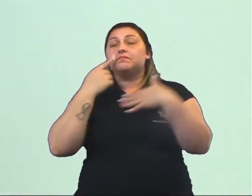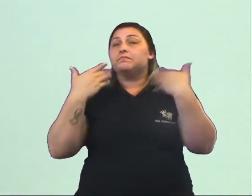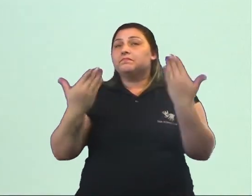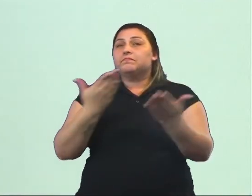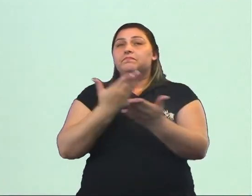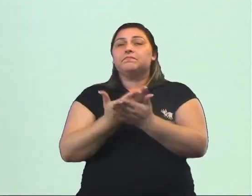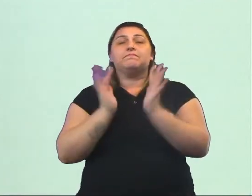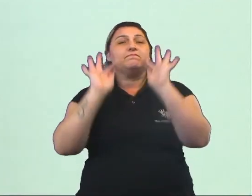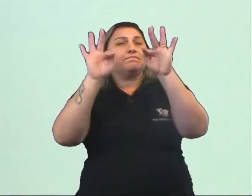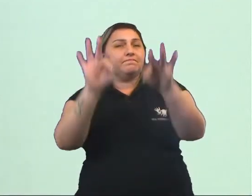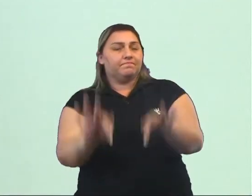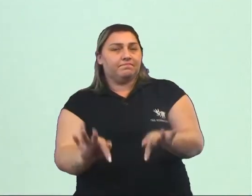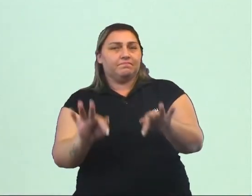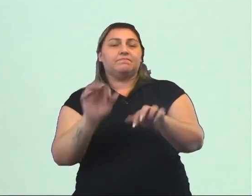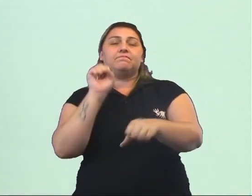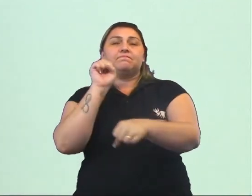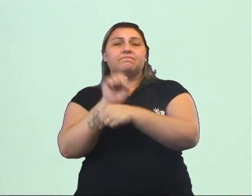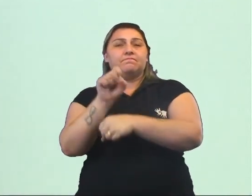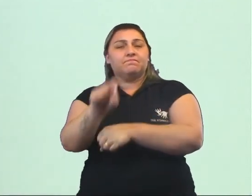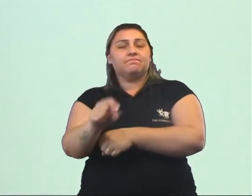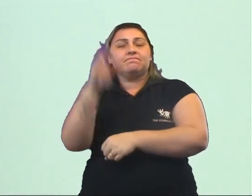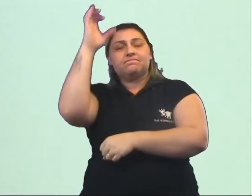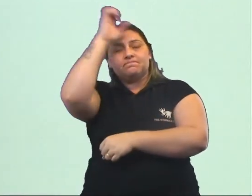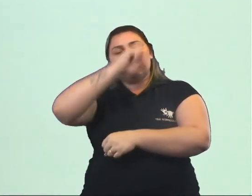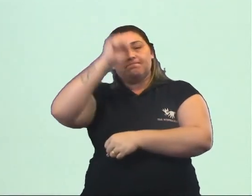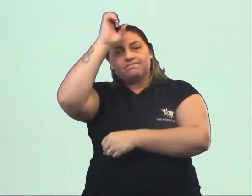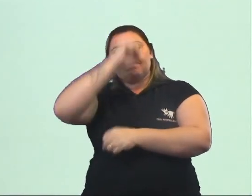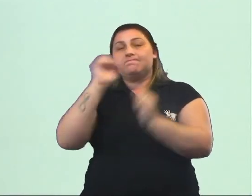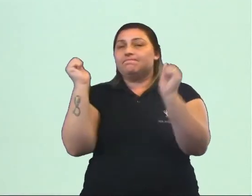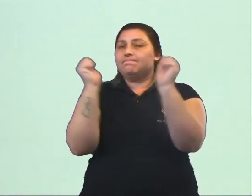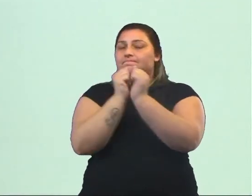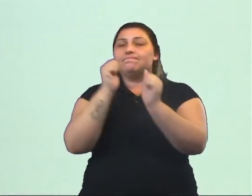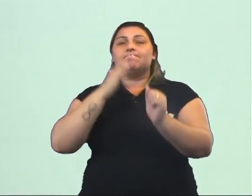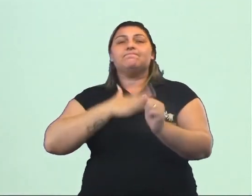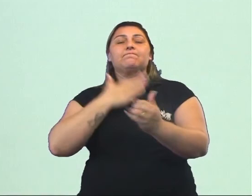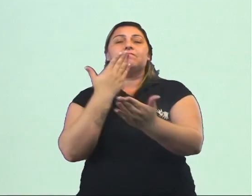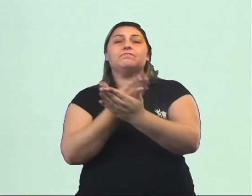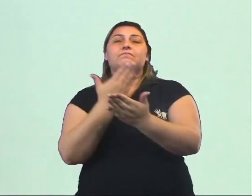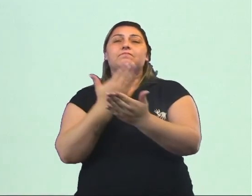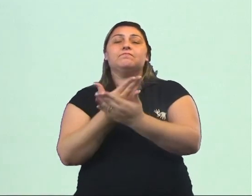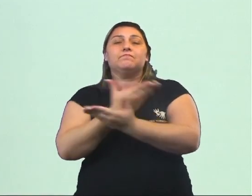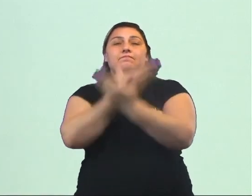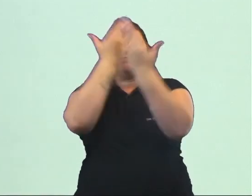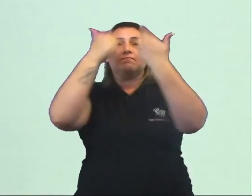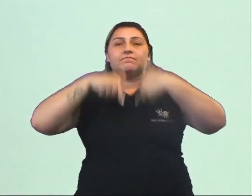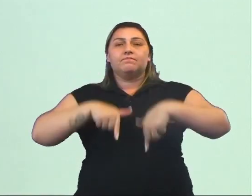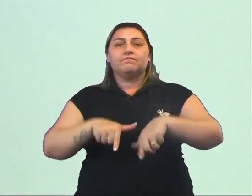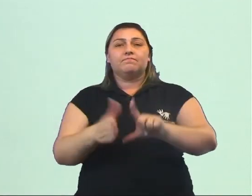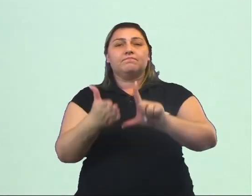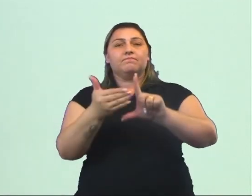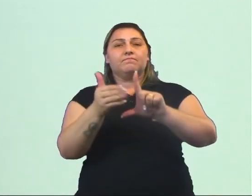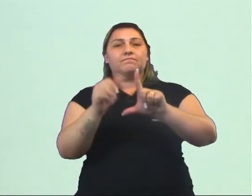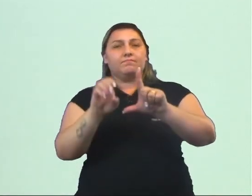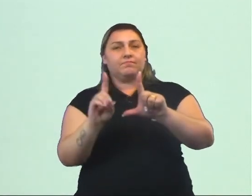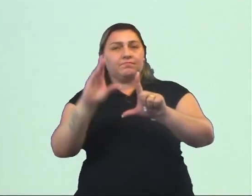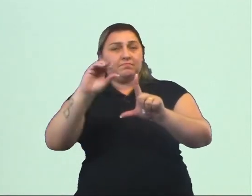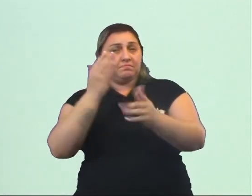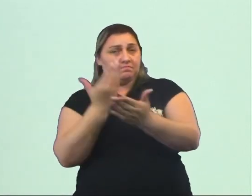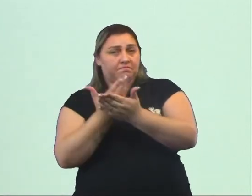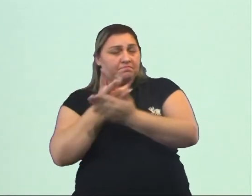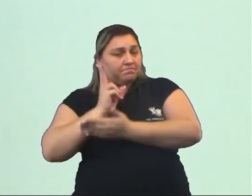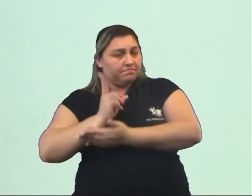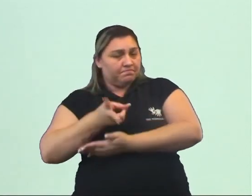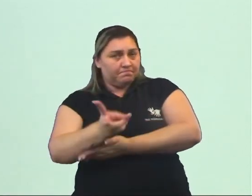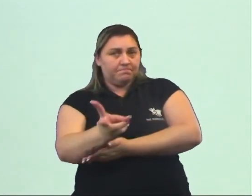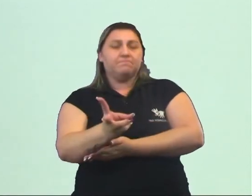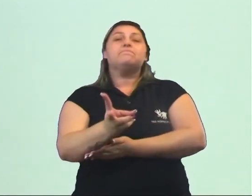a nossa aula está chegando ao fim. Espero que você tenha aprendido bastante junto comigo nessa aula. E não se esqueça, continue estudando, acessando